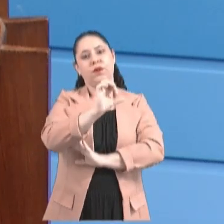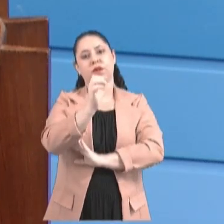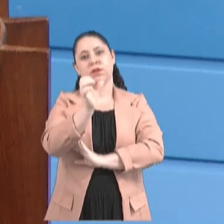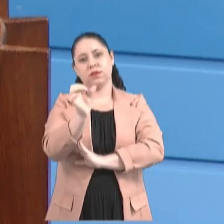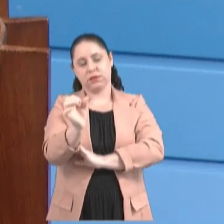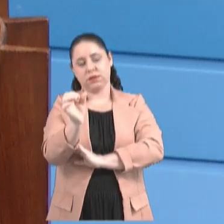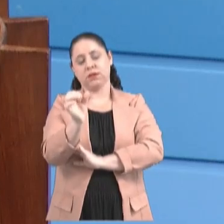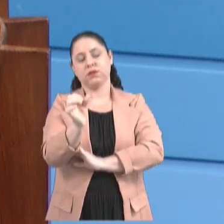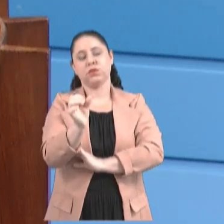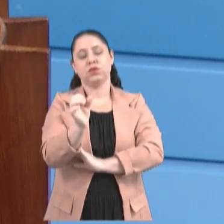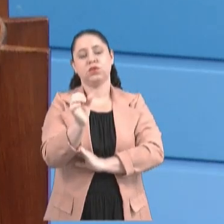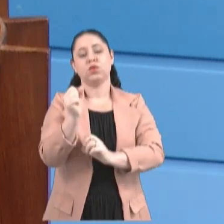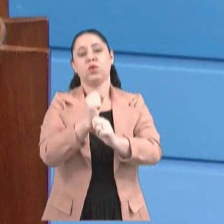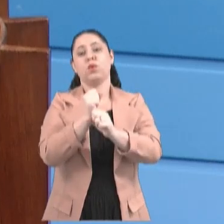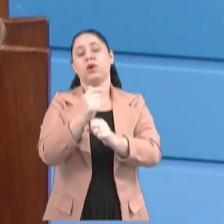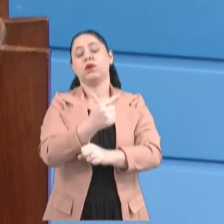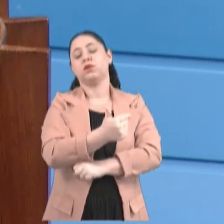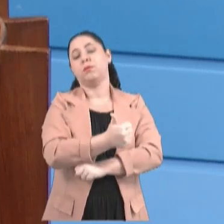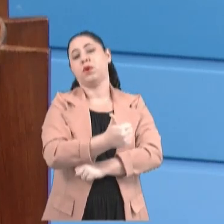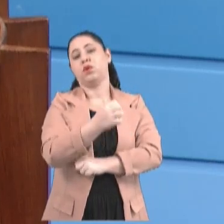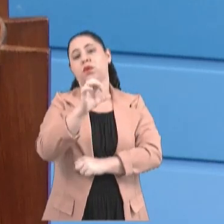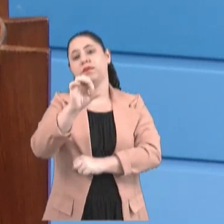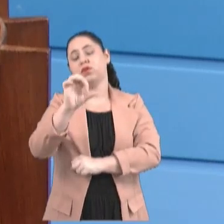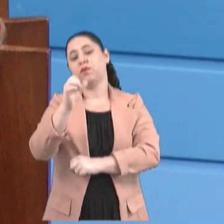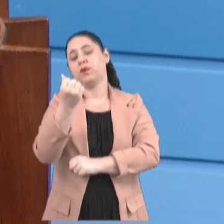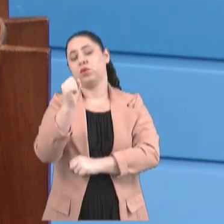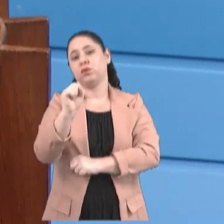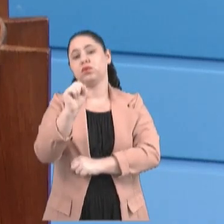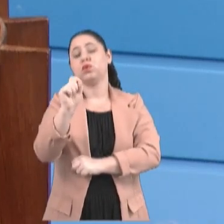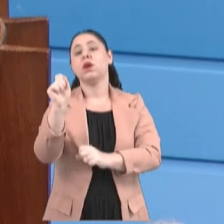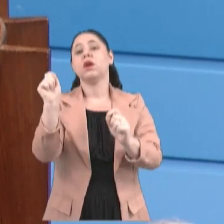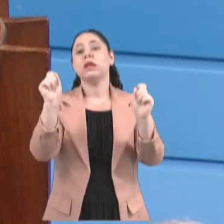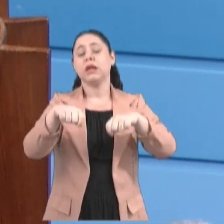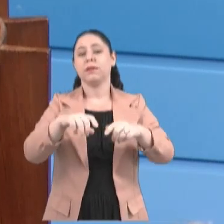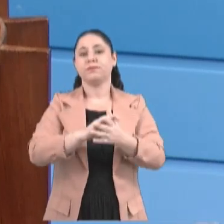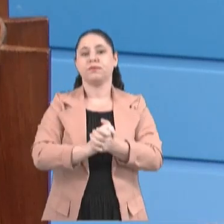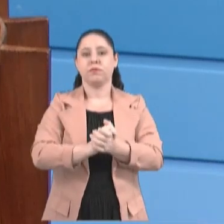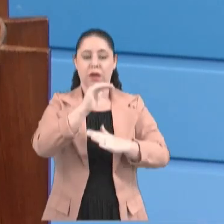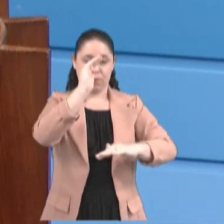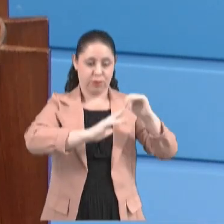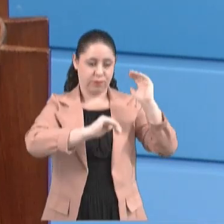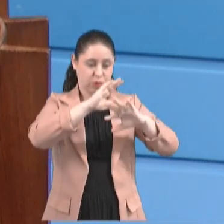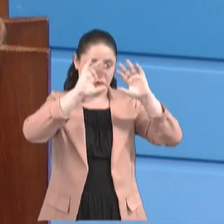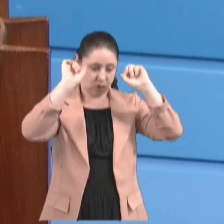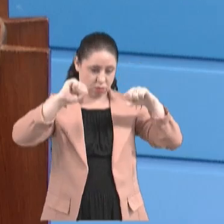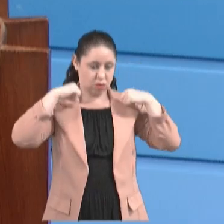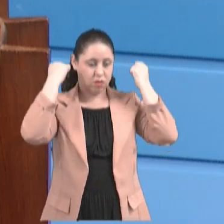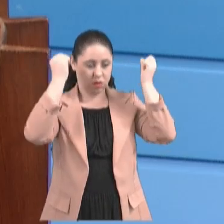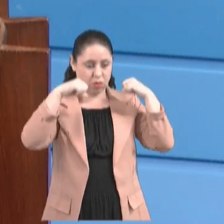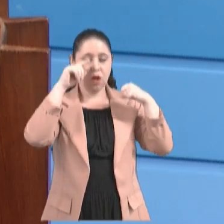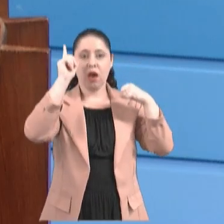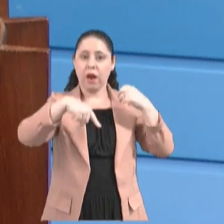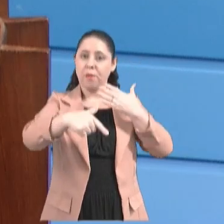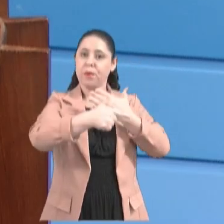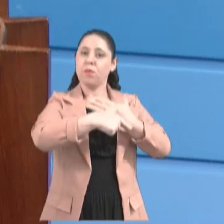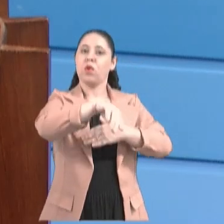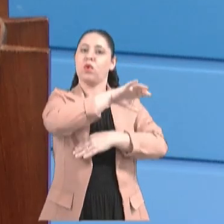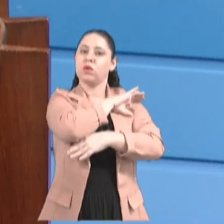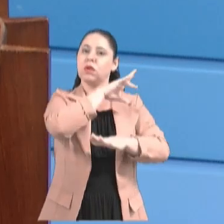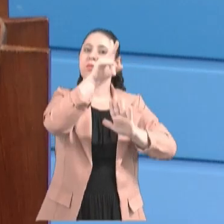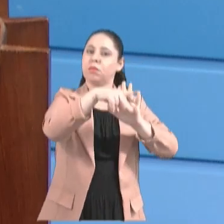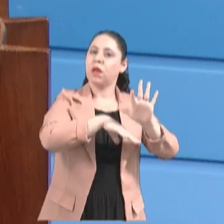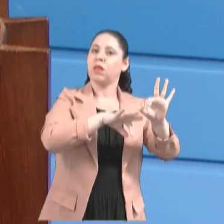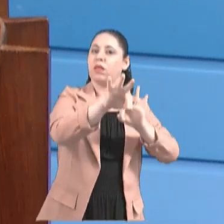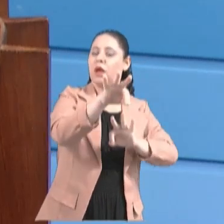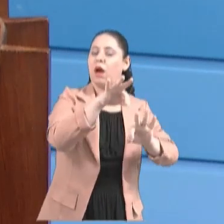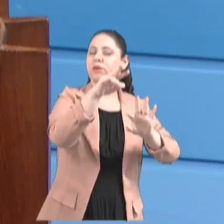de 1998, no seu artigo 3º diz: compete ao profissional de educação física coordenar,